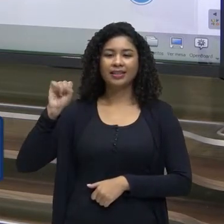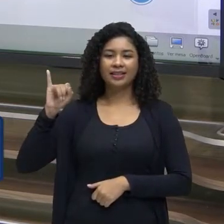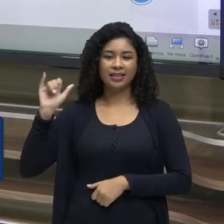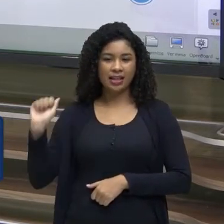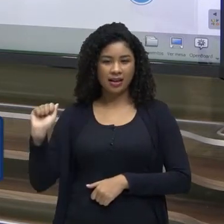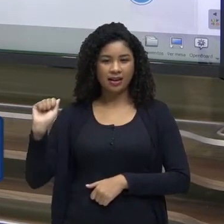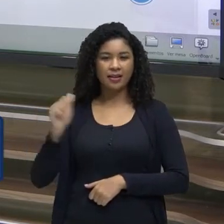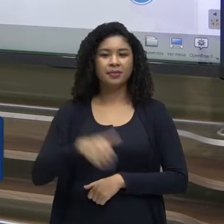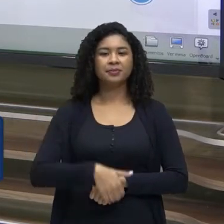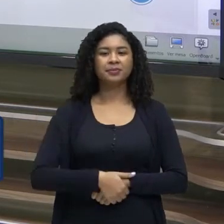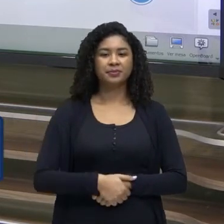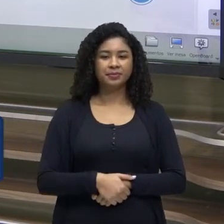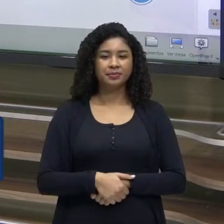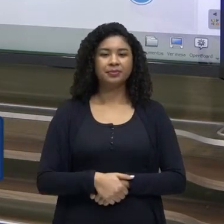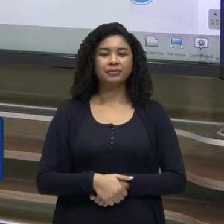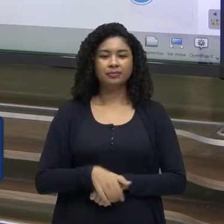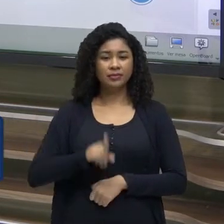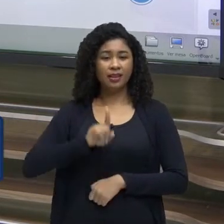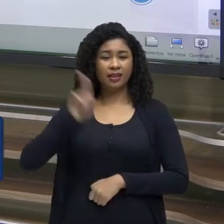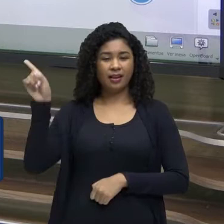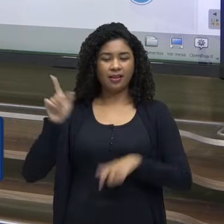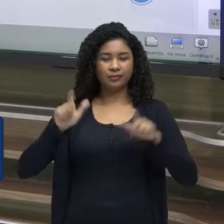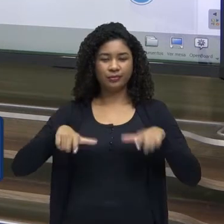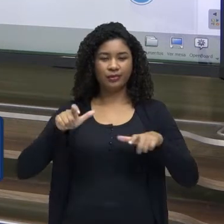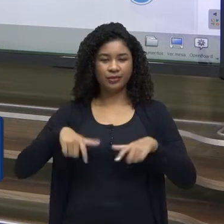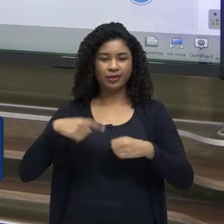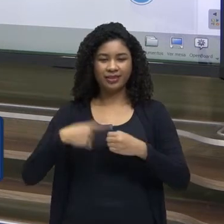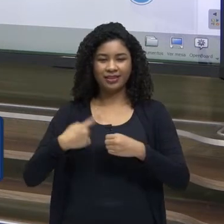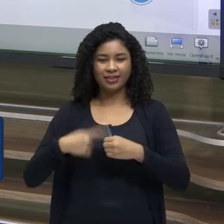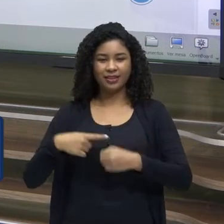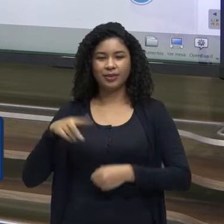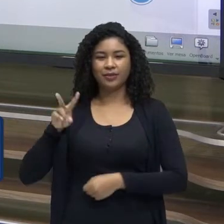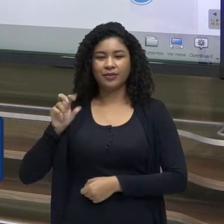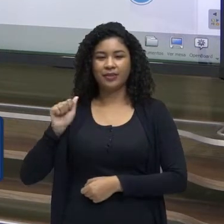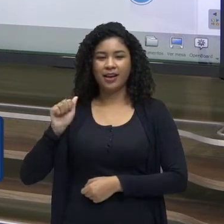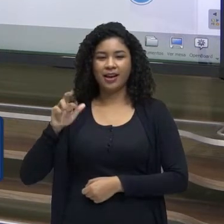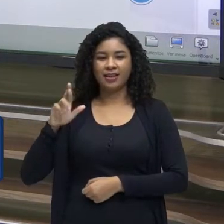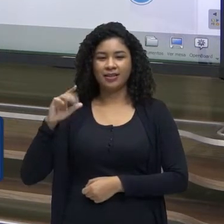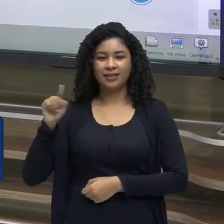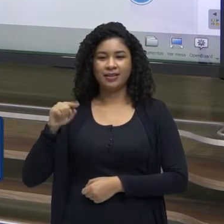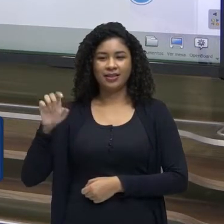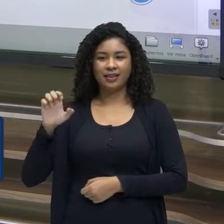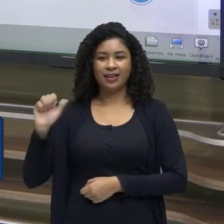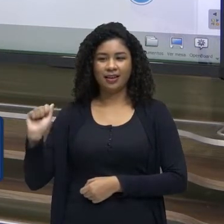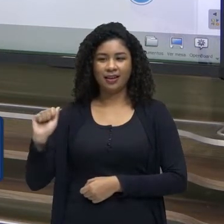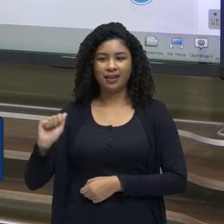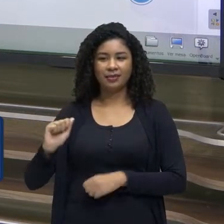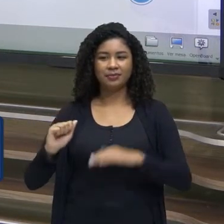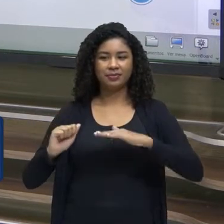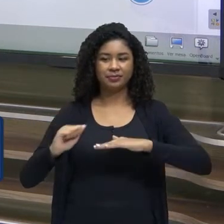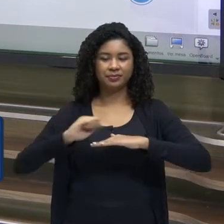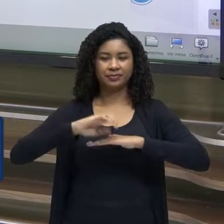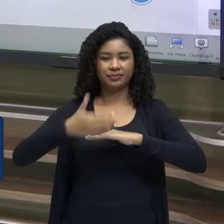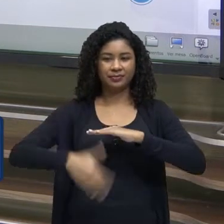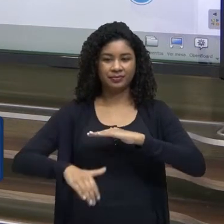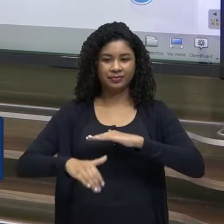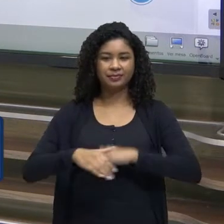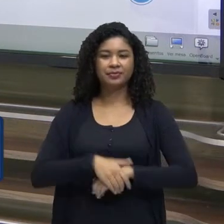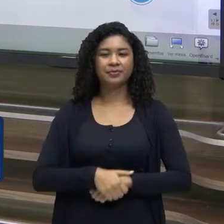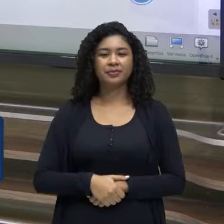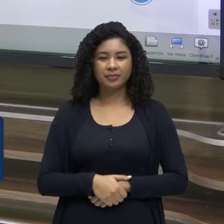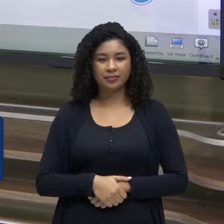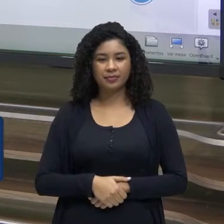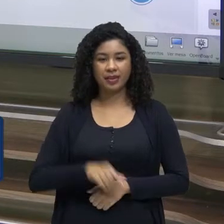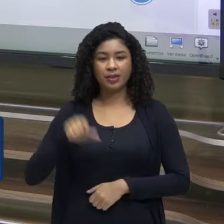Estadual Coronel Fiuza, lá de Careiro da Várzea, marcando presença. Obrigada pela presença de vocês. Também marcou a alternativa D